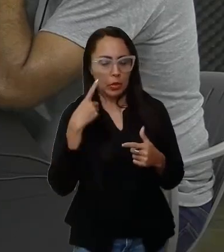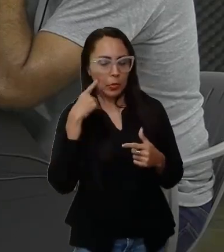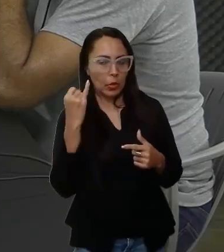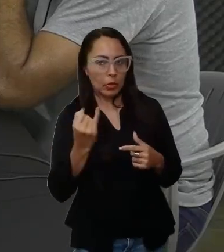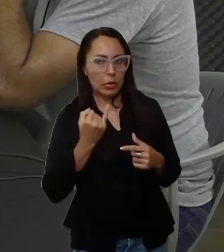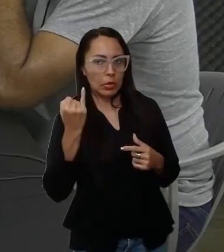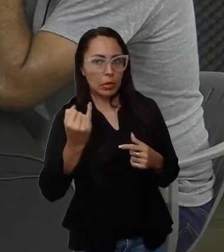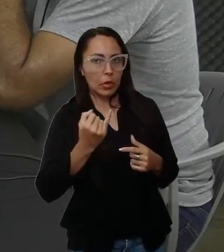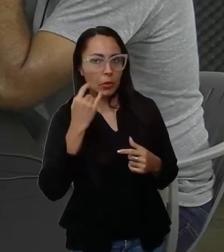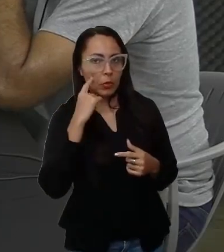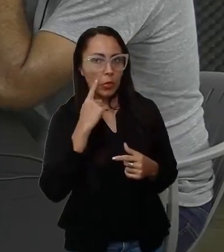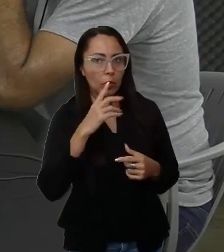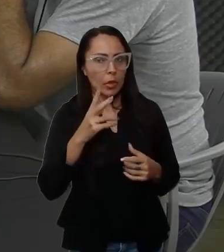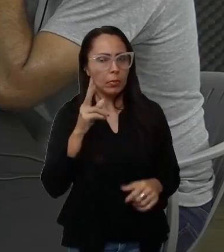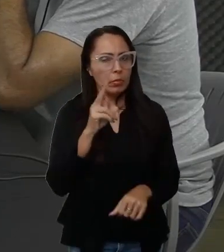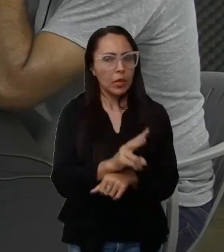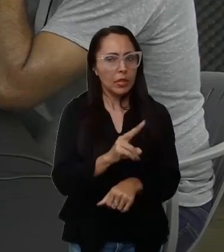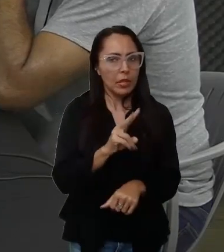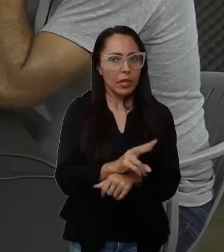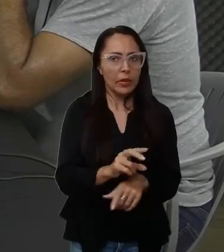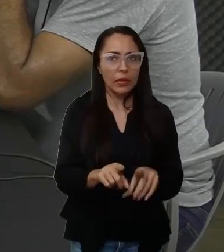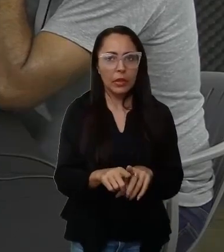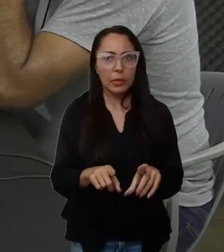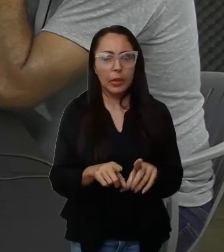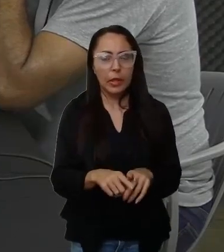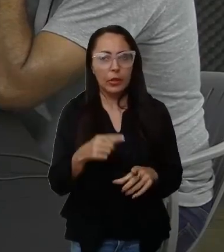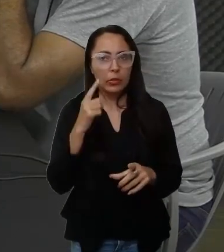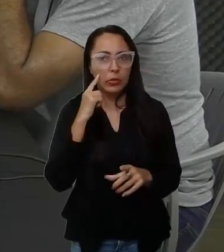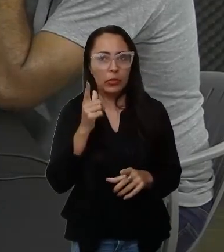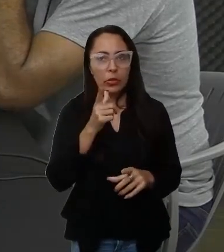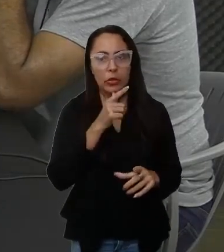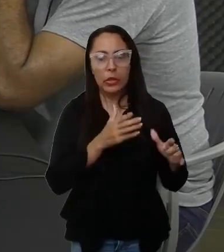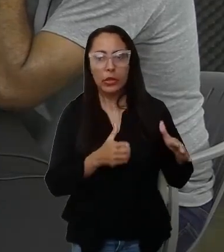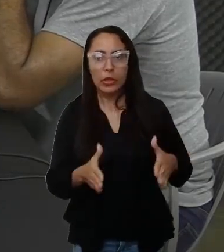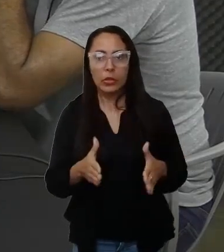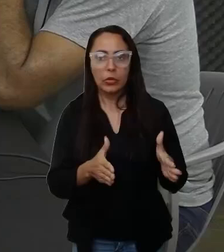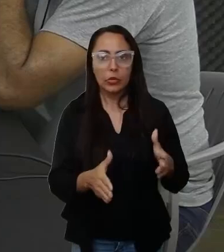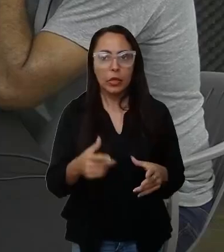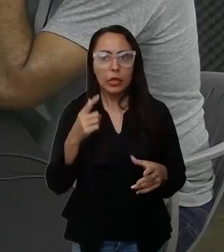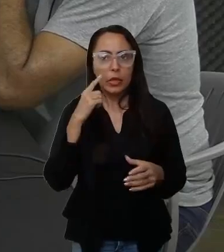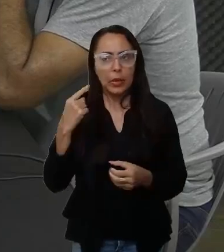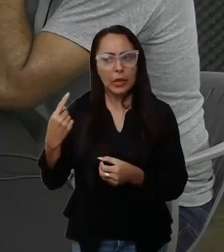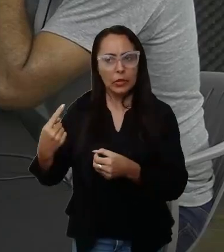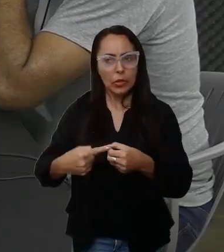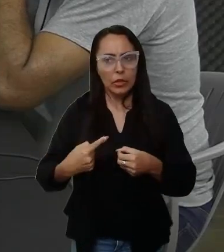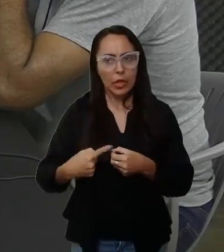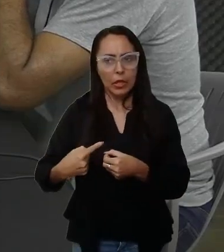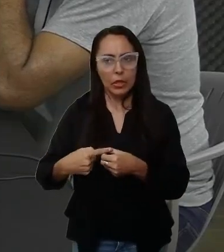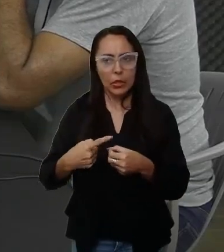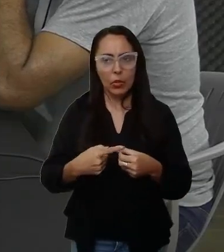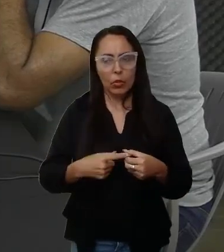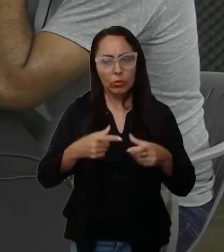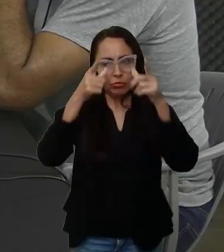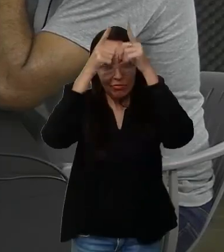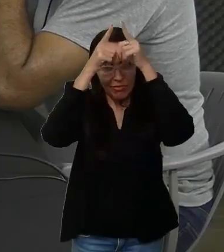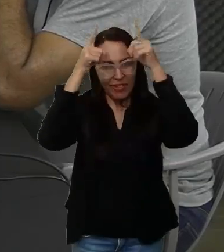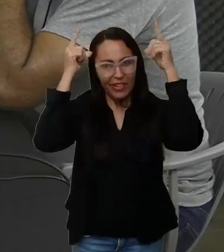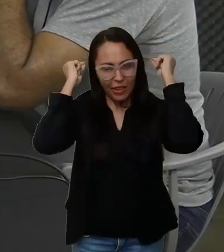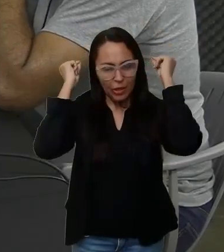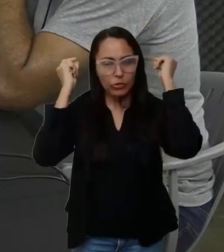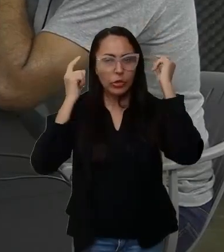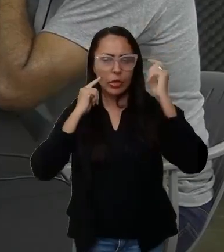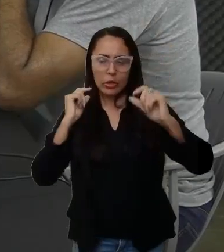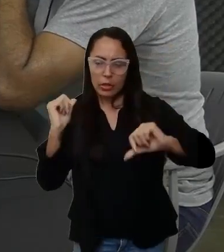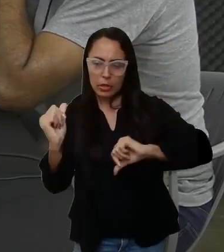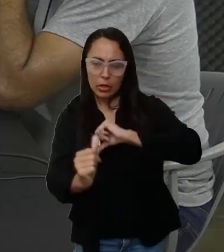preserva os leitos do rio em cidades, principalmente lá no interior do estado, Zona da Mata, Agreste, que é para